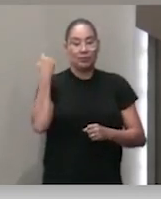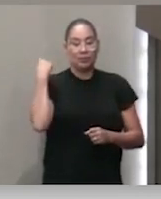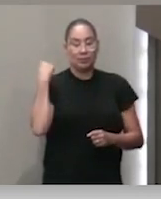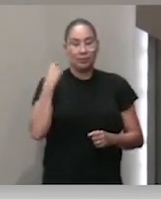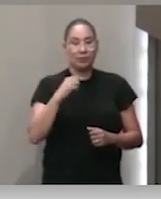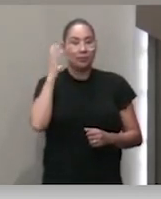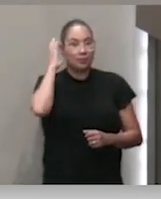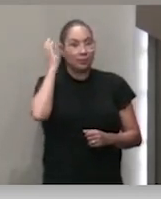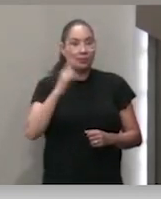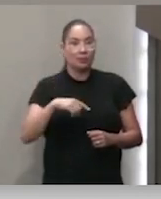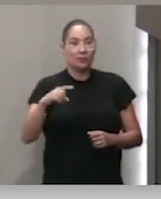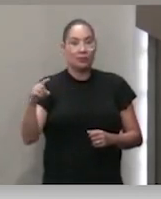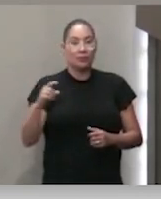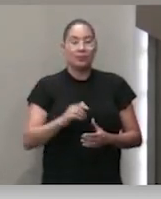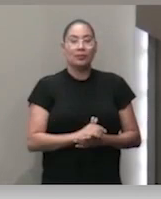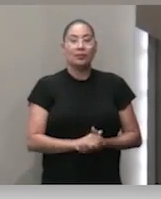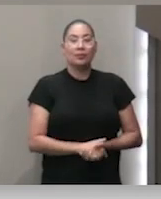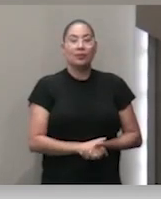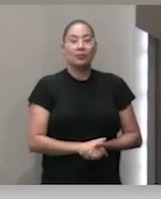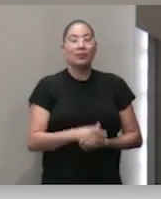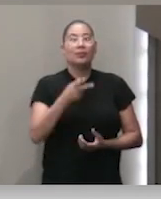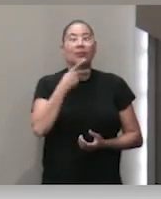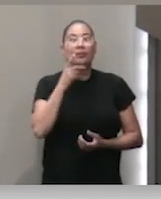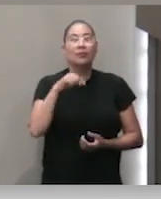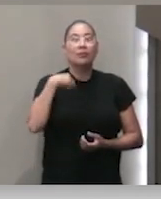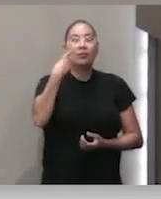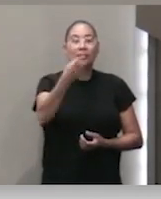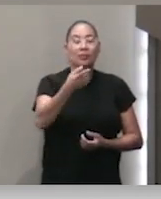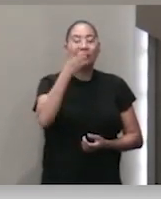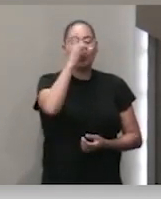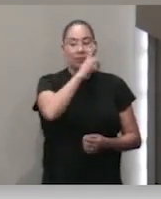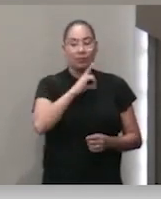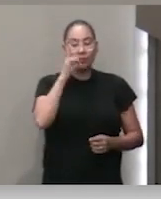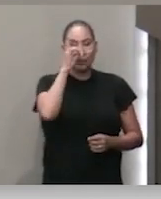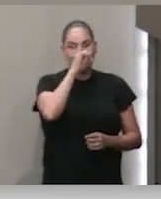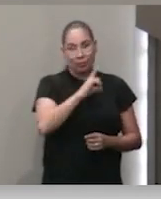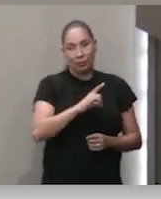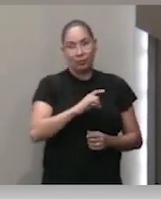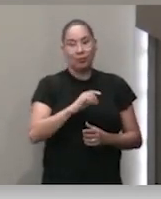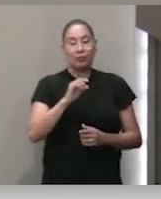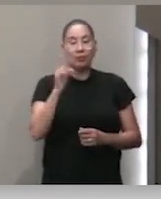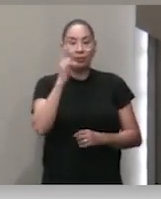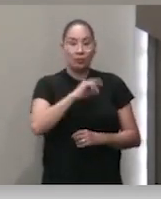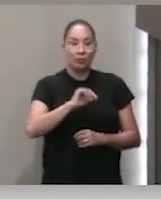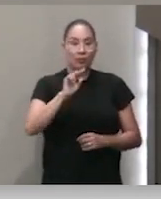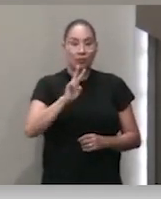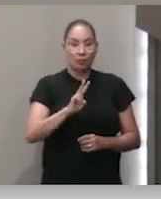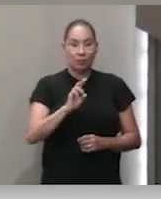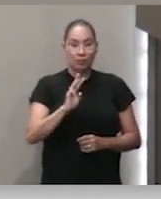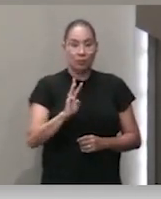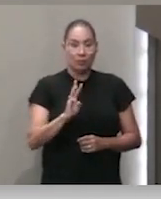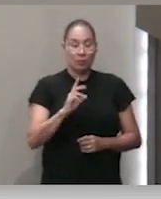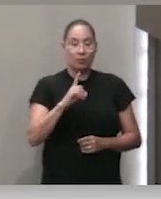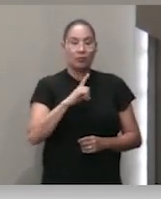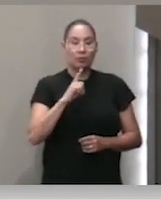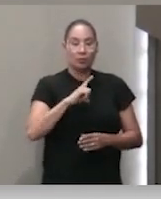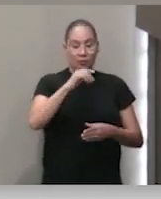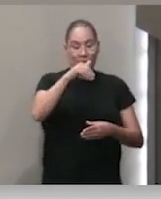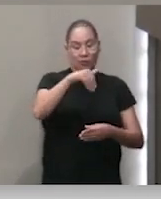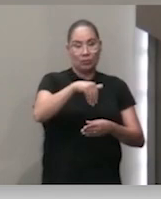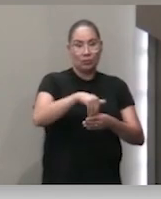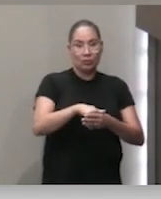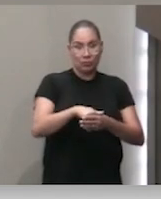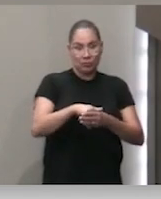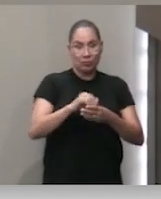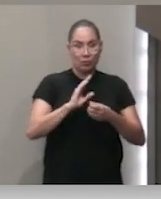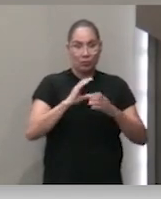Rádio Irapuru de Passo Fundo. Dizer que no próximo domingo, dia 23, nós temos uma eleição das